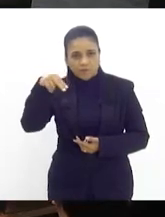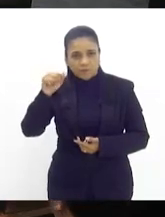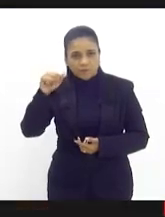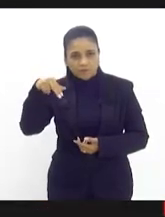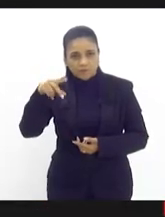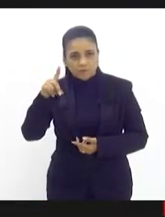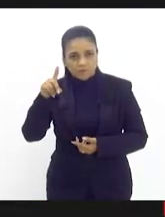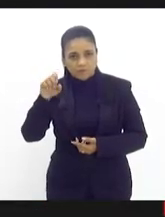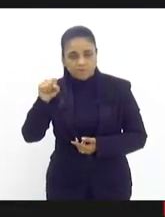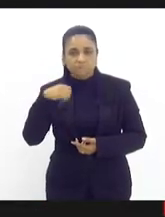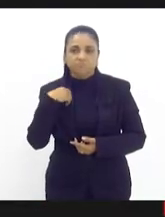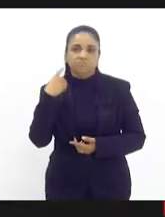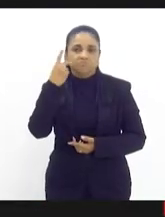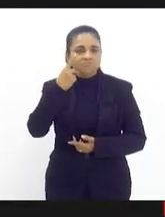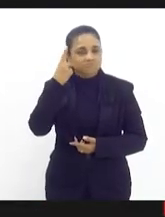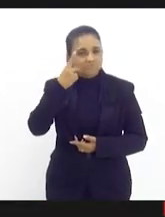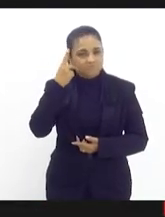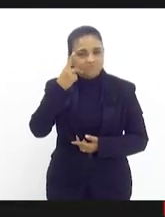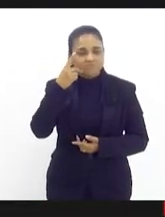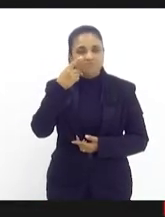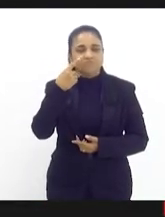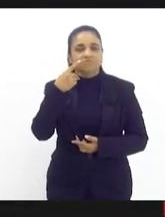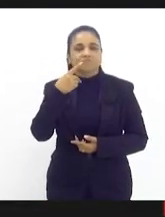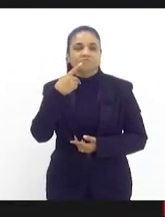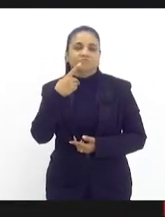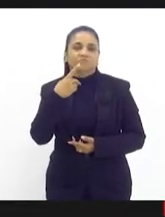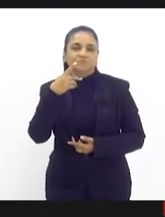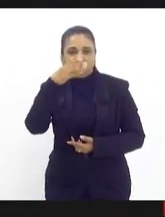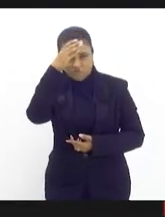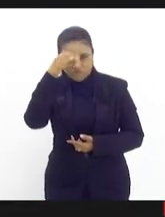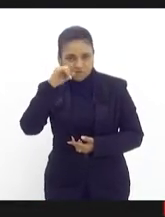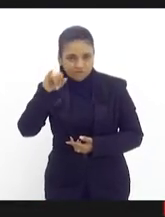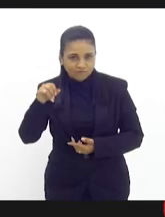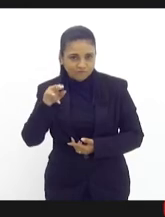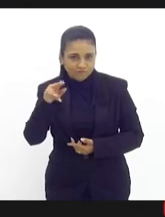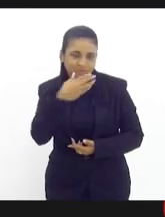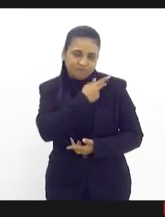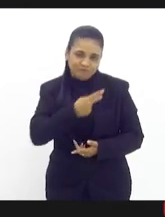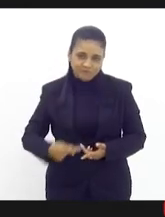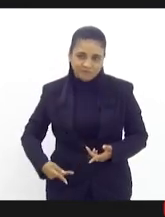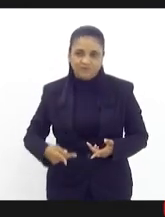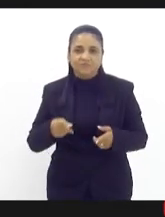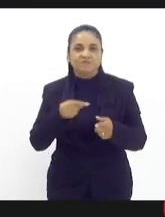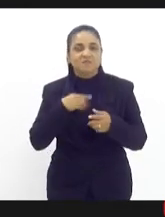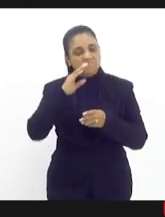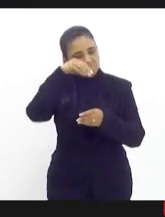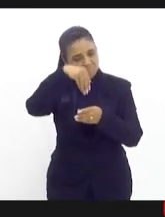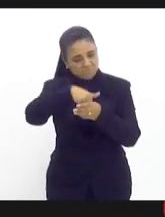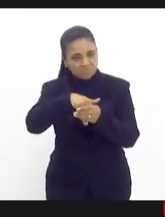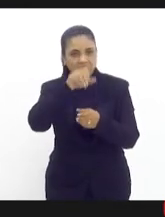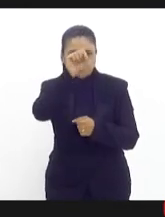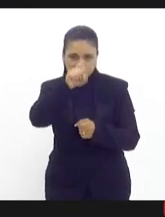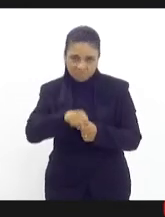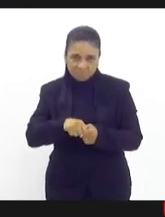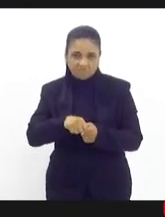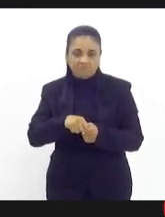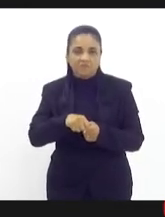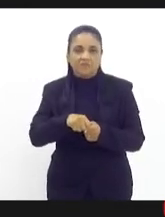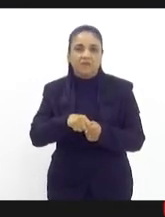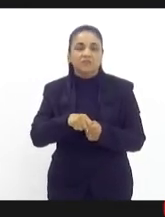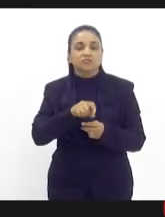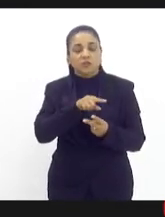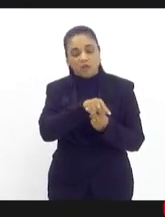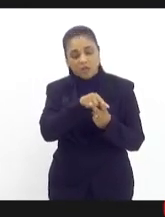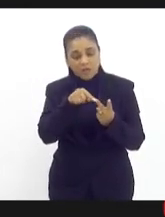Bacelar, deputada Tia Ju, meu voto é favorável ao candidato Adolfo Conde e peço para já